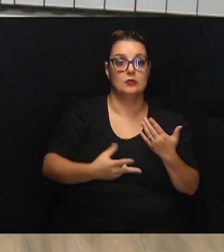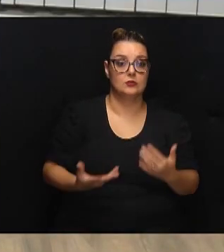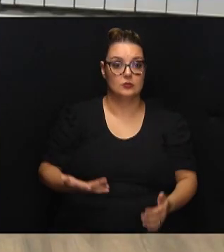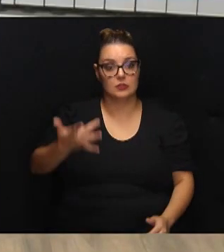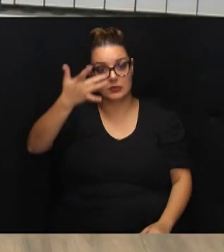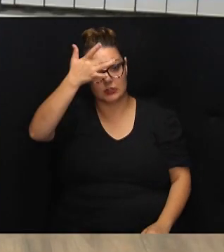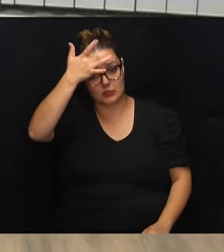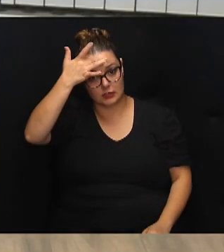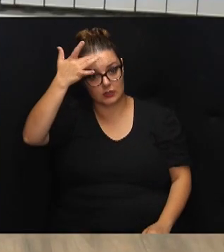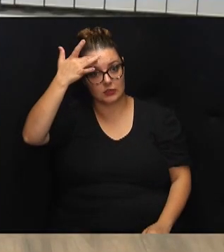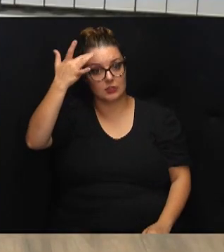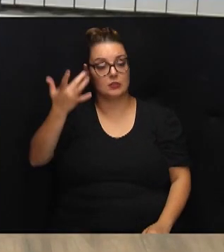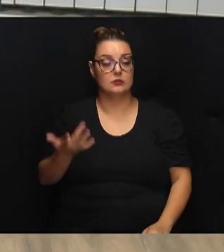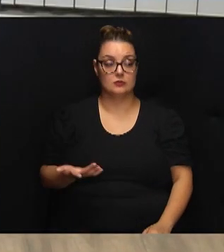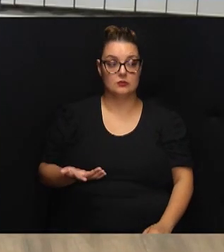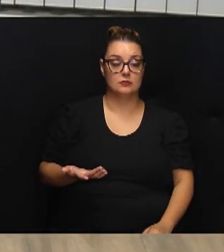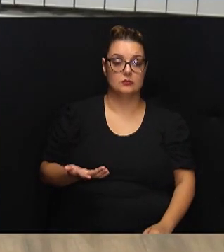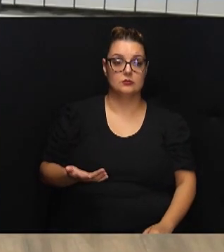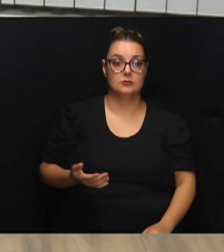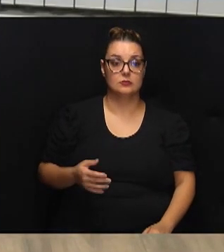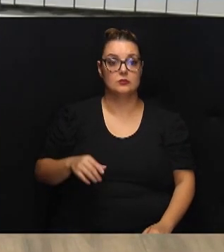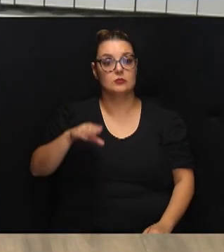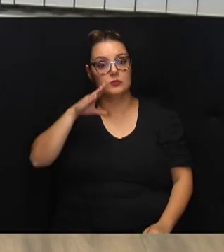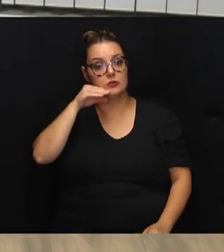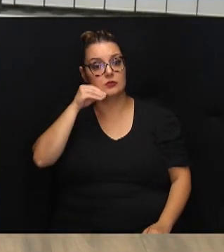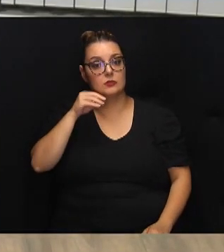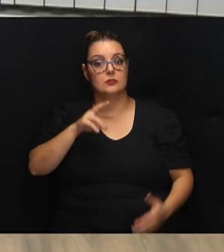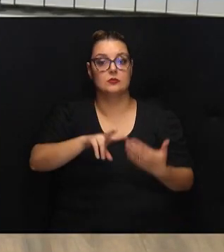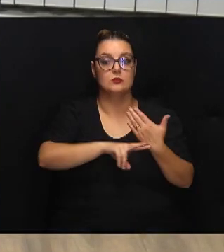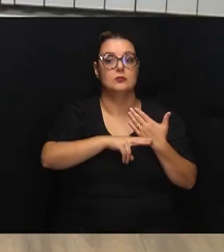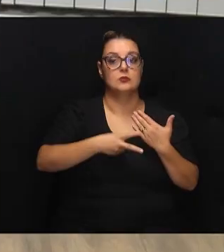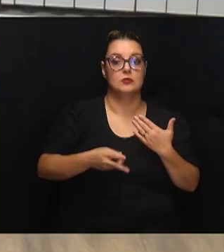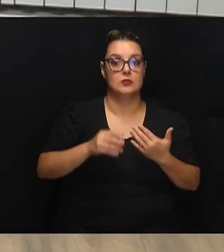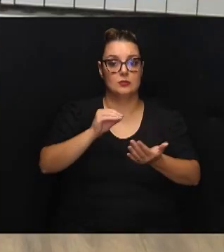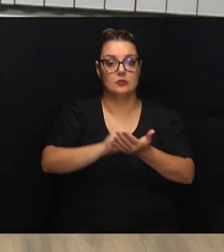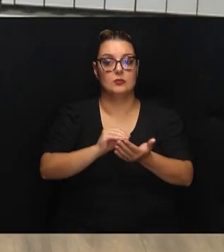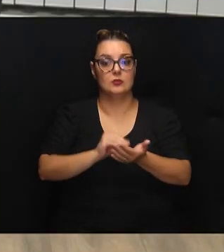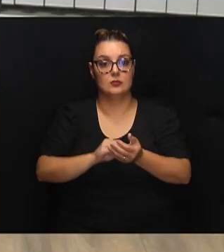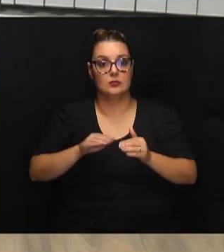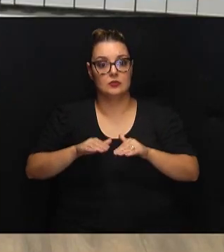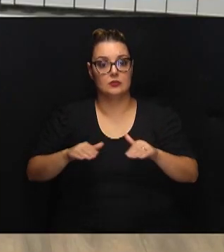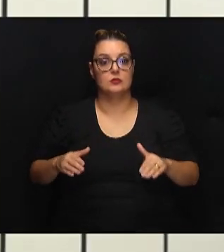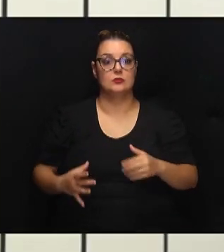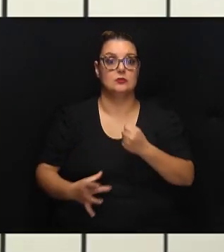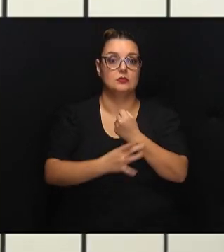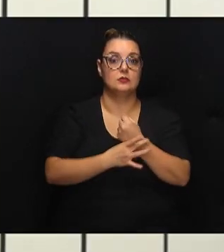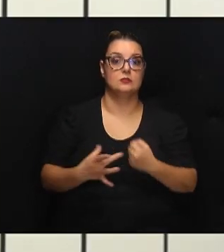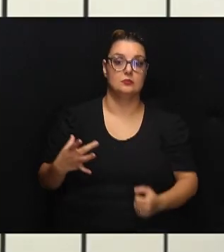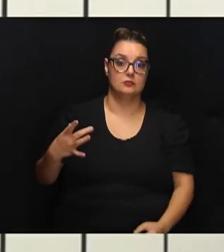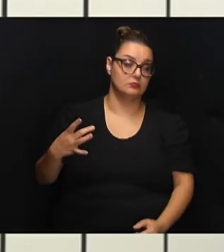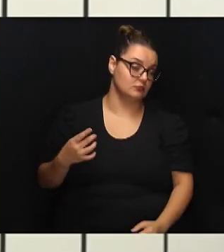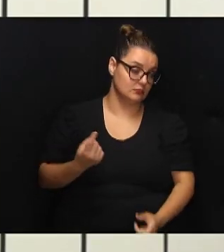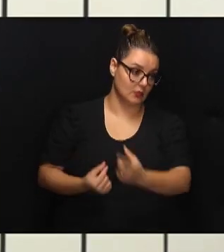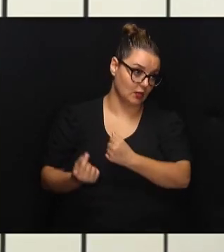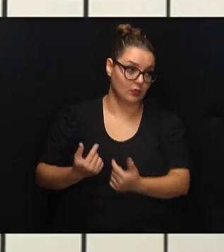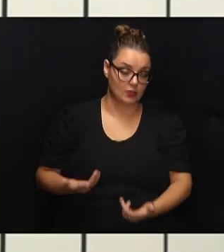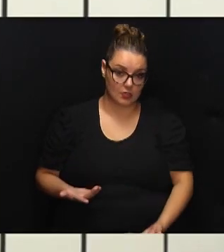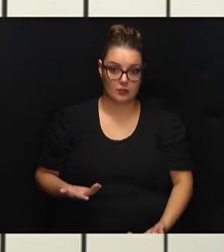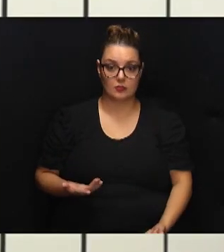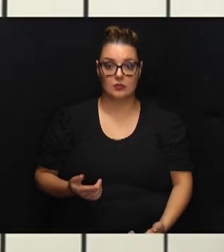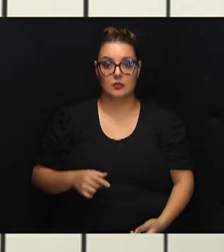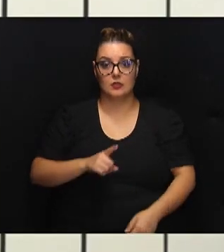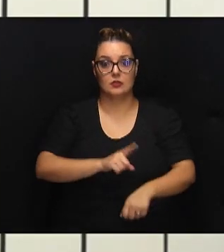saúde mental do trabalhador decorrente aí a falta de estabilidade financeira e as